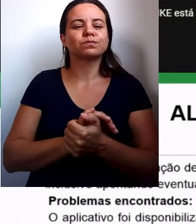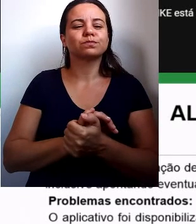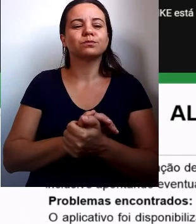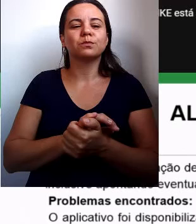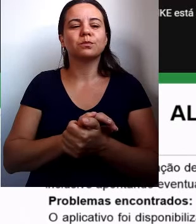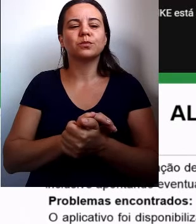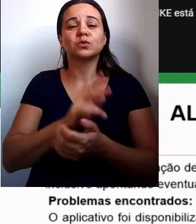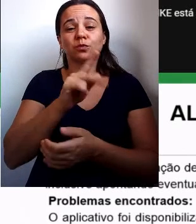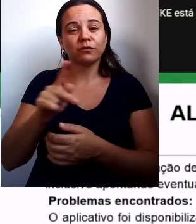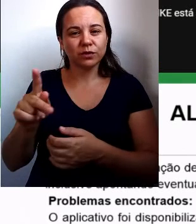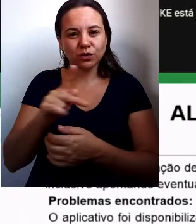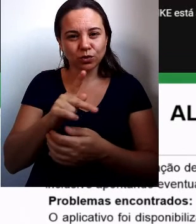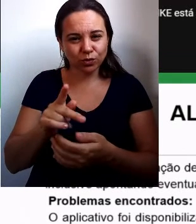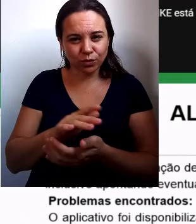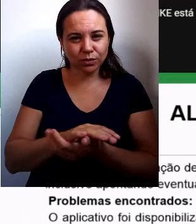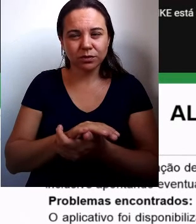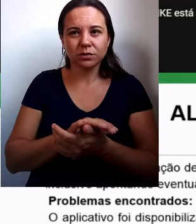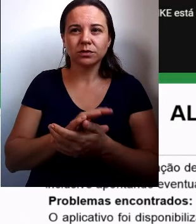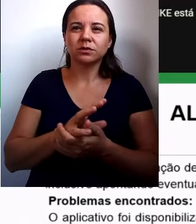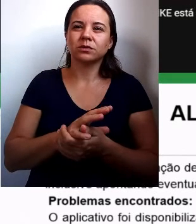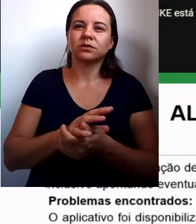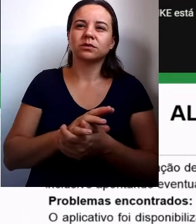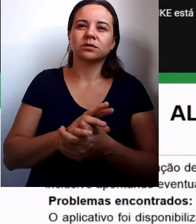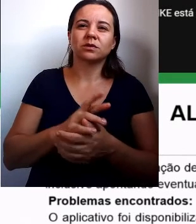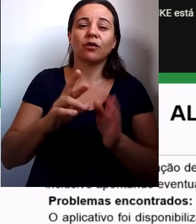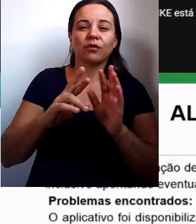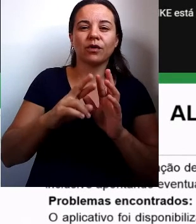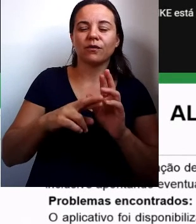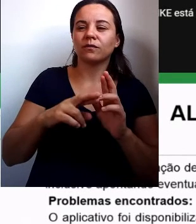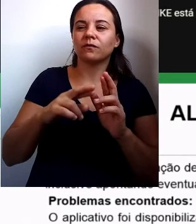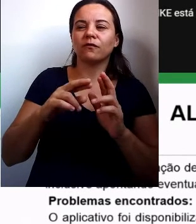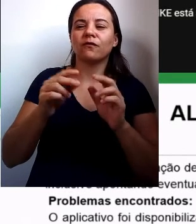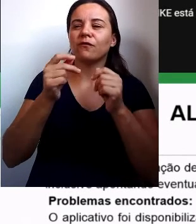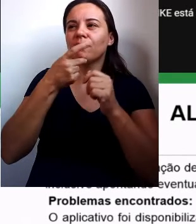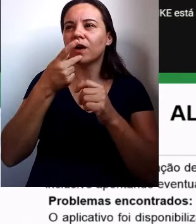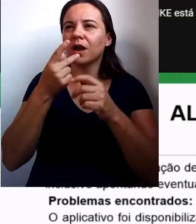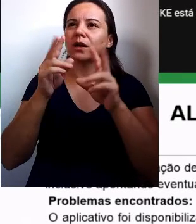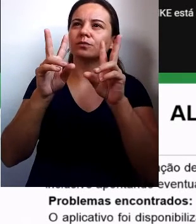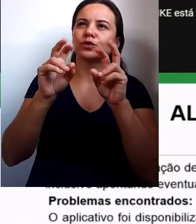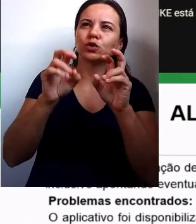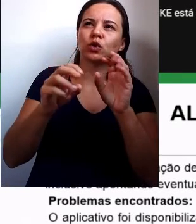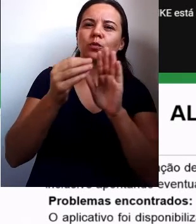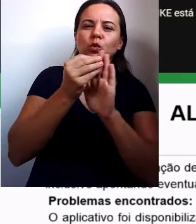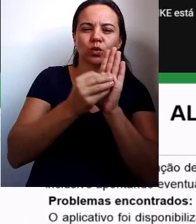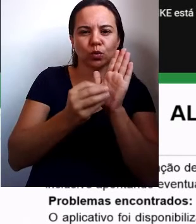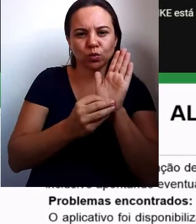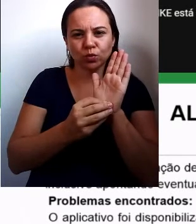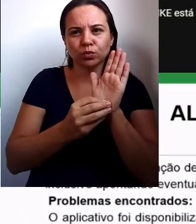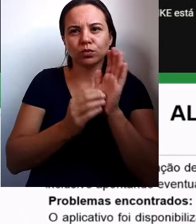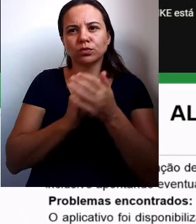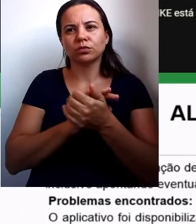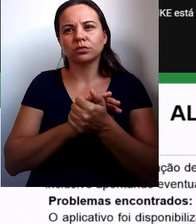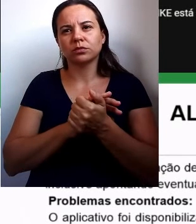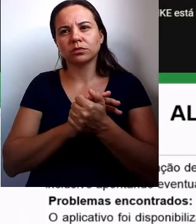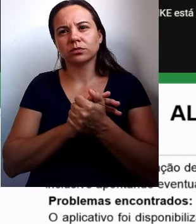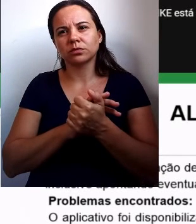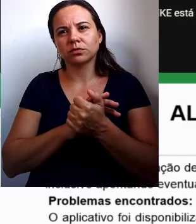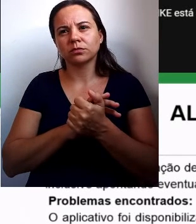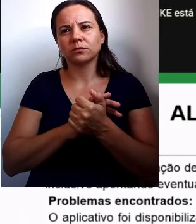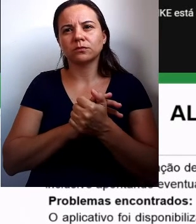eles também deram seu feedback, referente até ao conteúdo das questões,